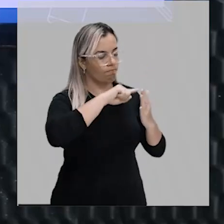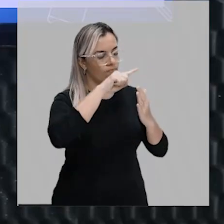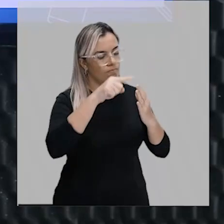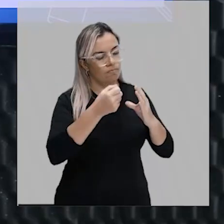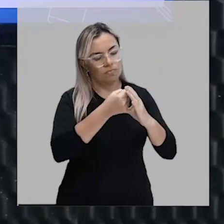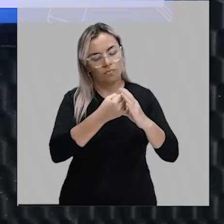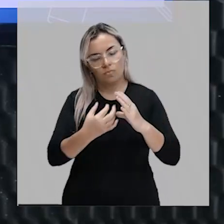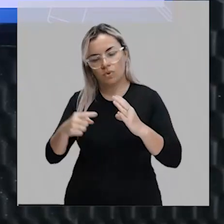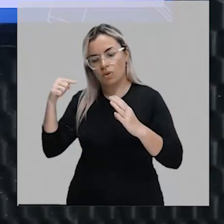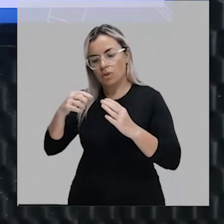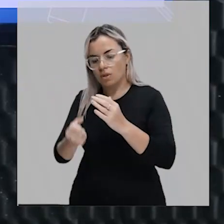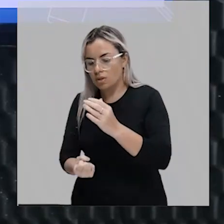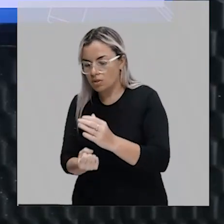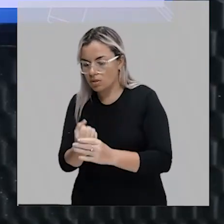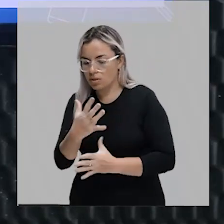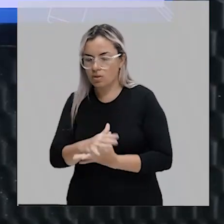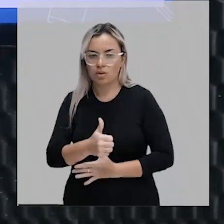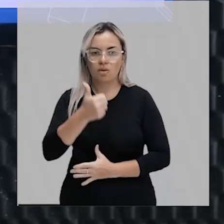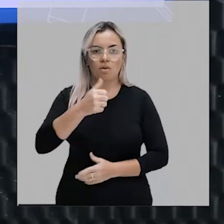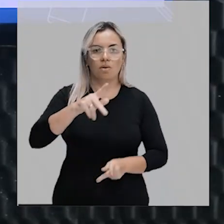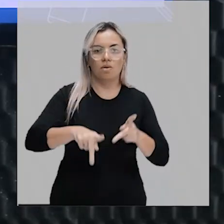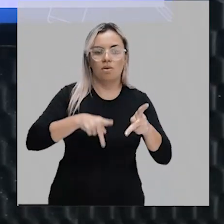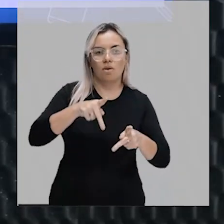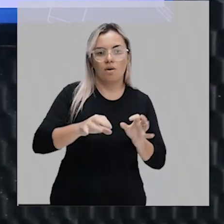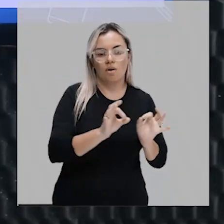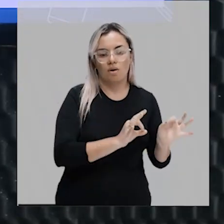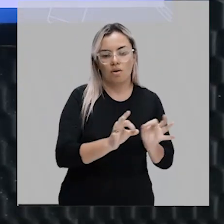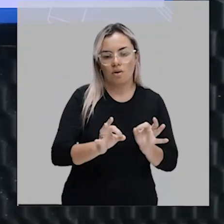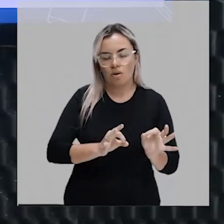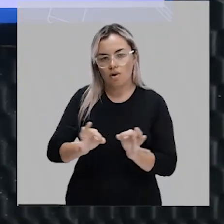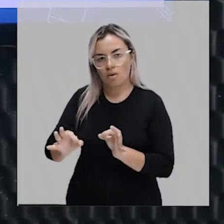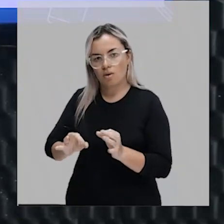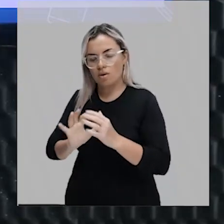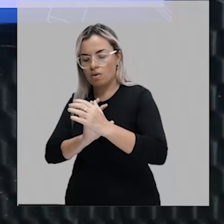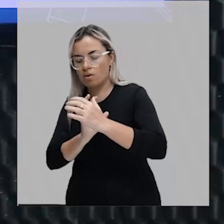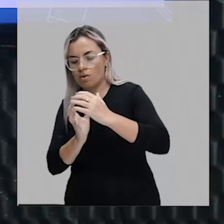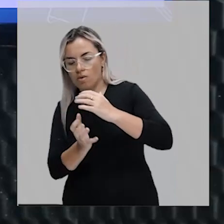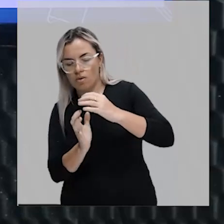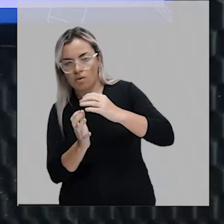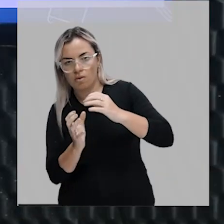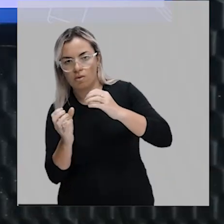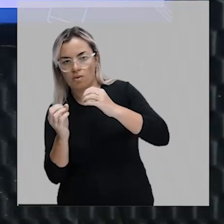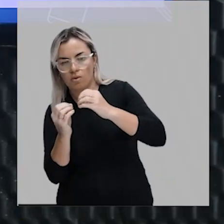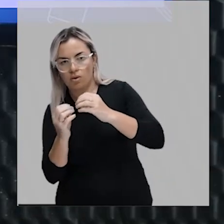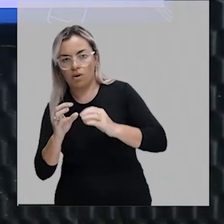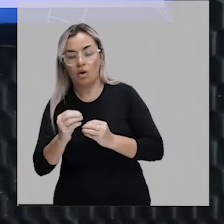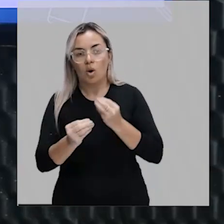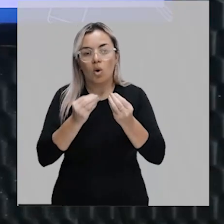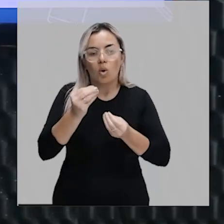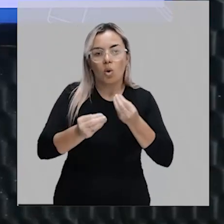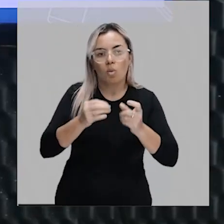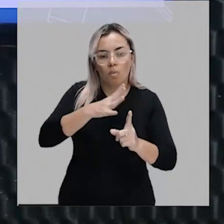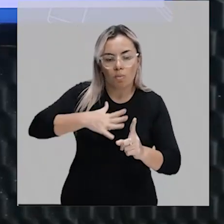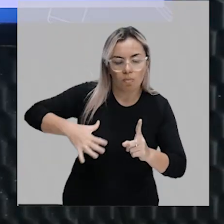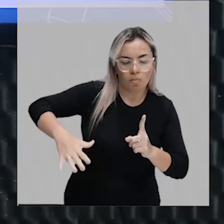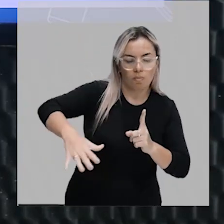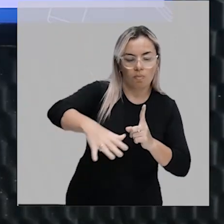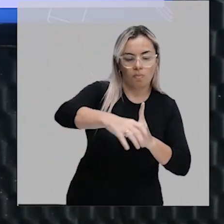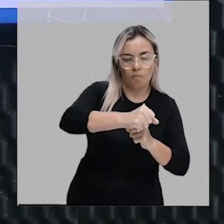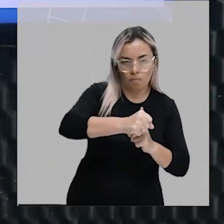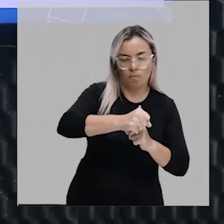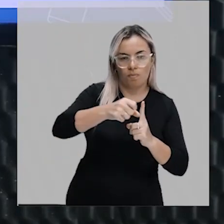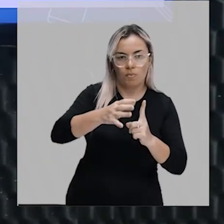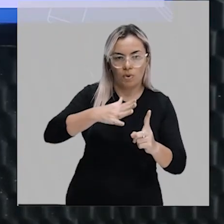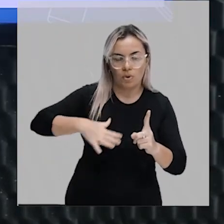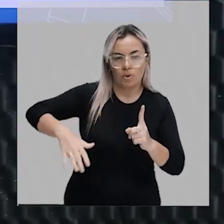que caracterizam essas sociedades do Oriente Próximo como sociedades que